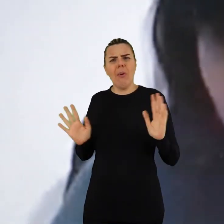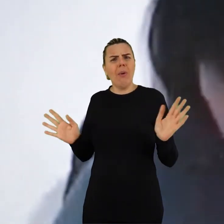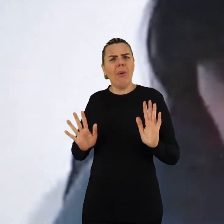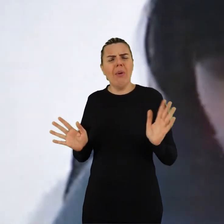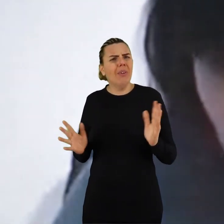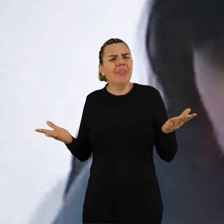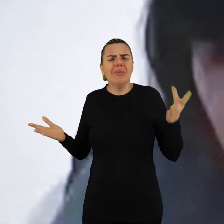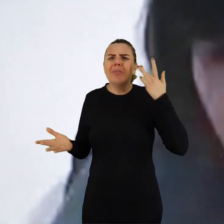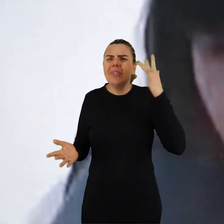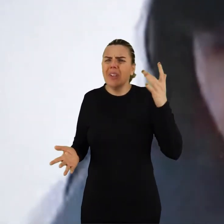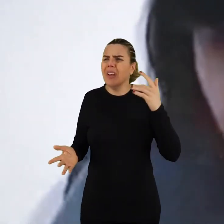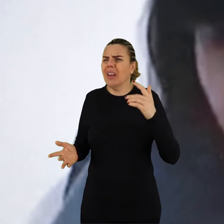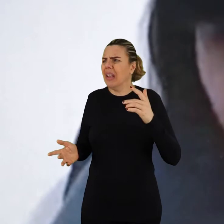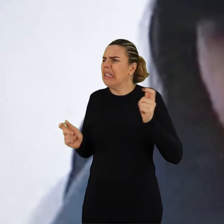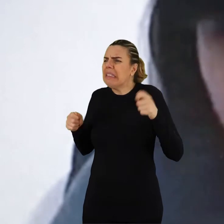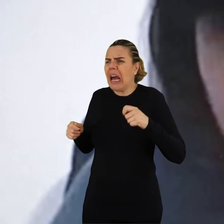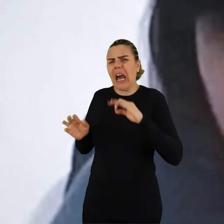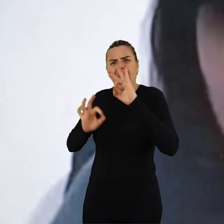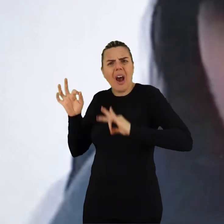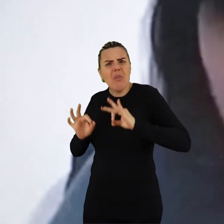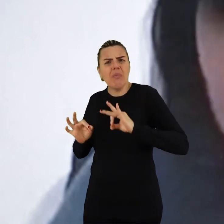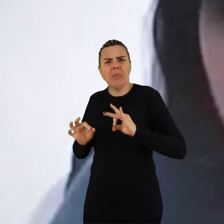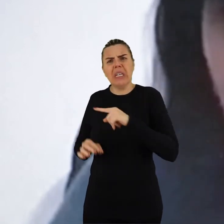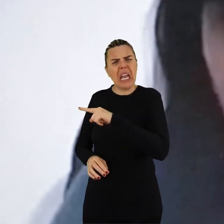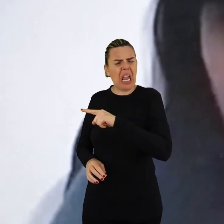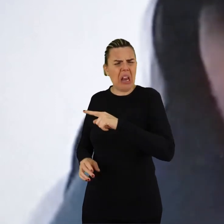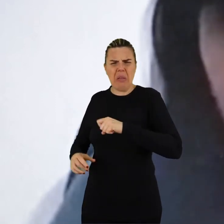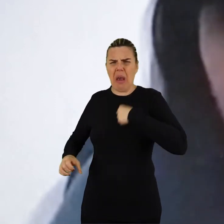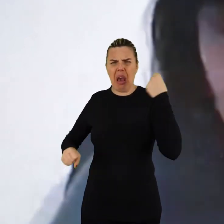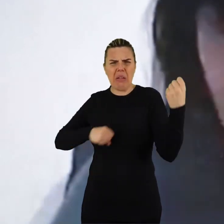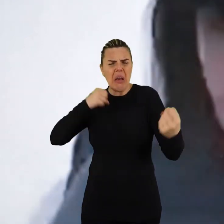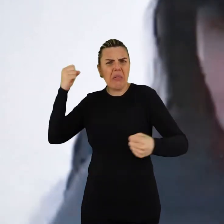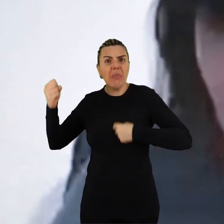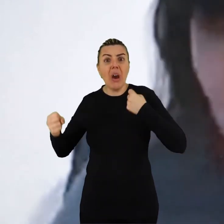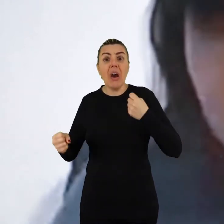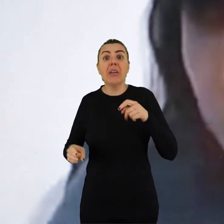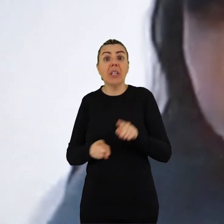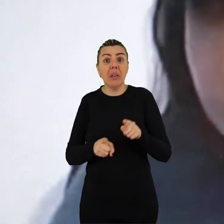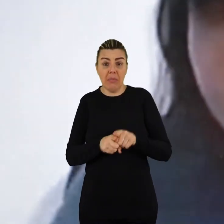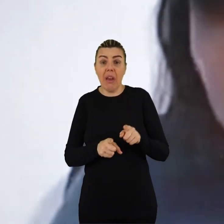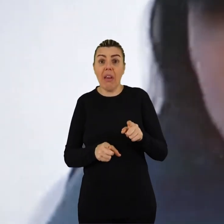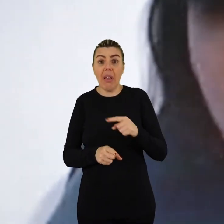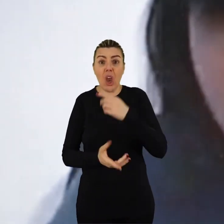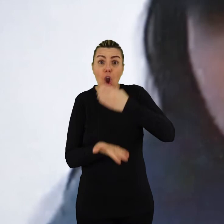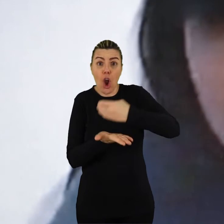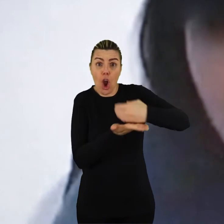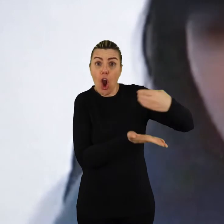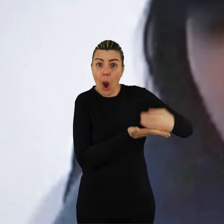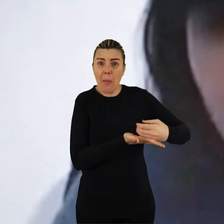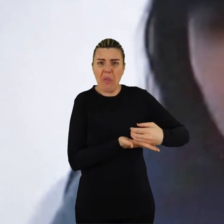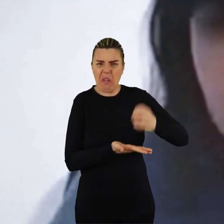e que, sei lá, eu podia consertar, mas ele foi muito agressivo comigo, ele até quebrou uns